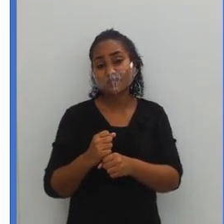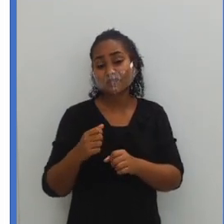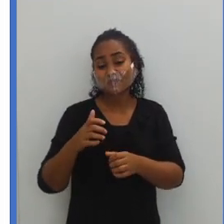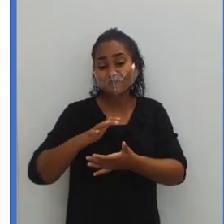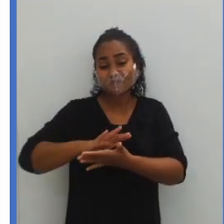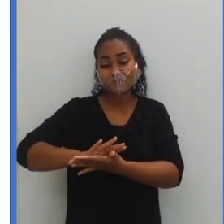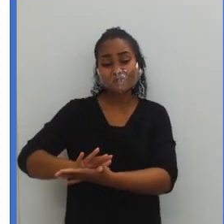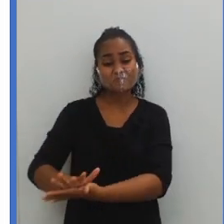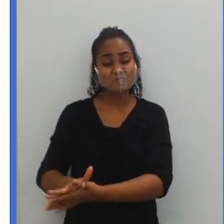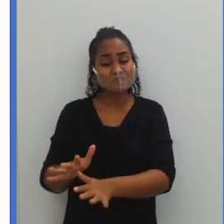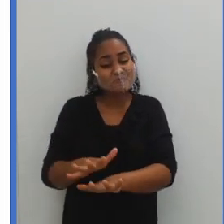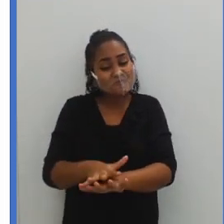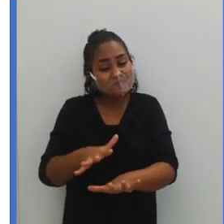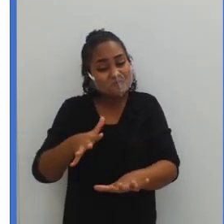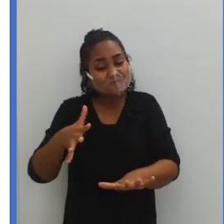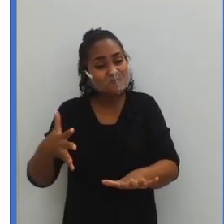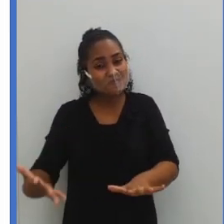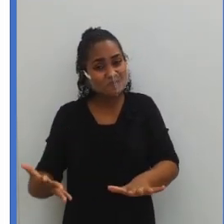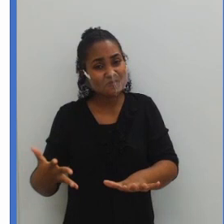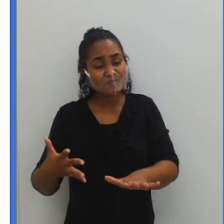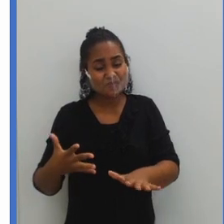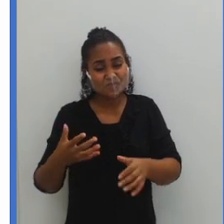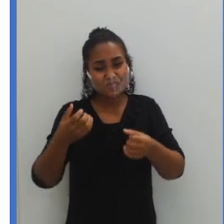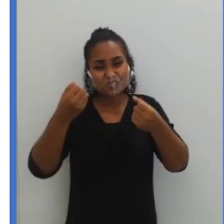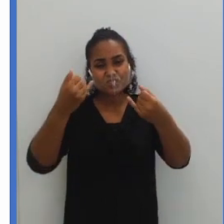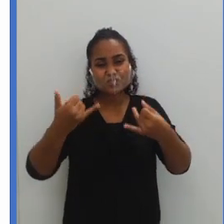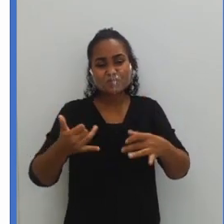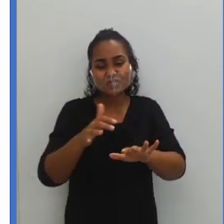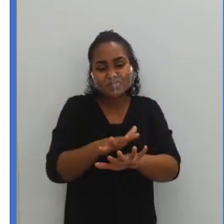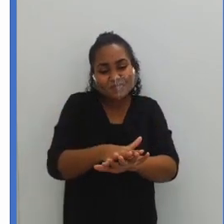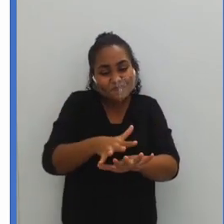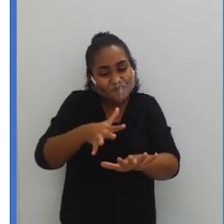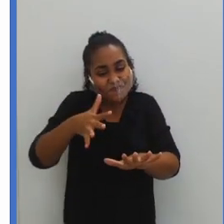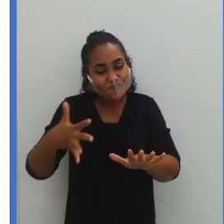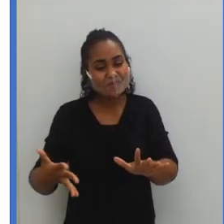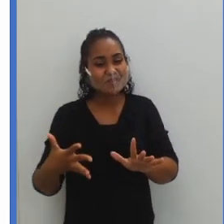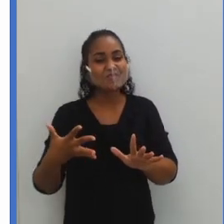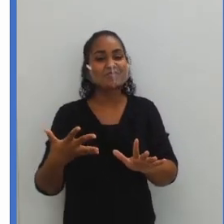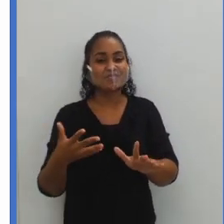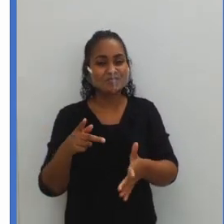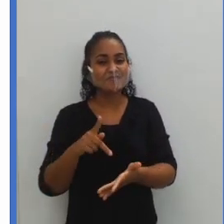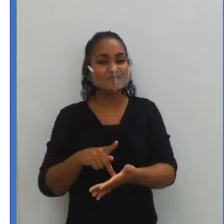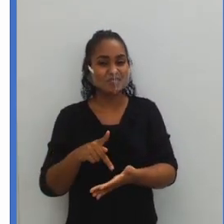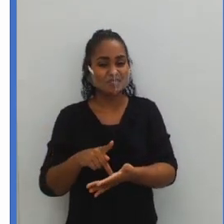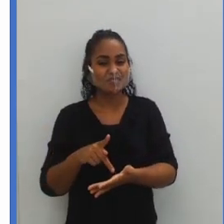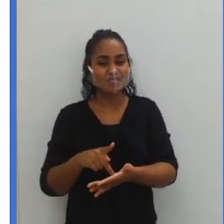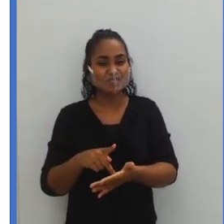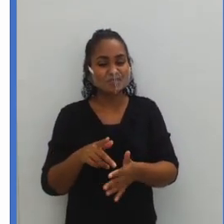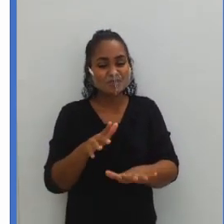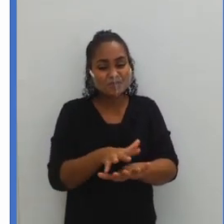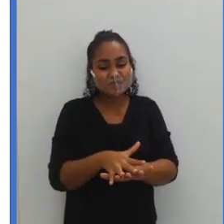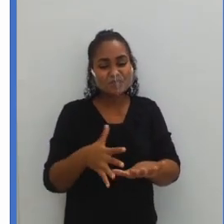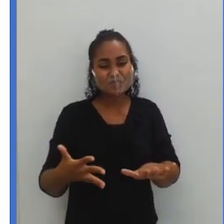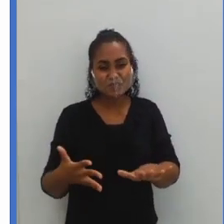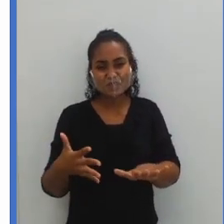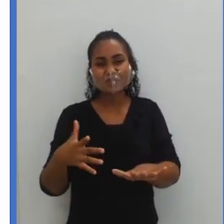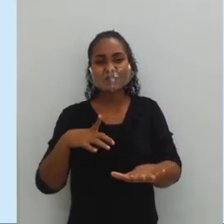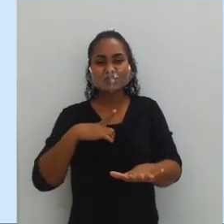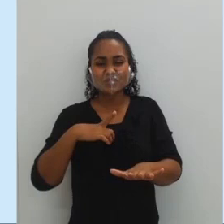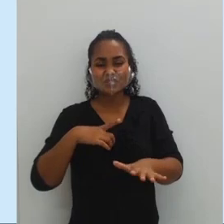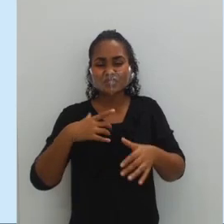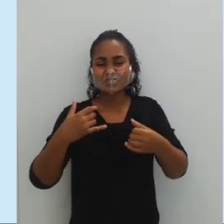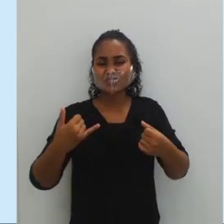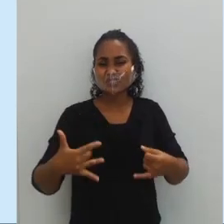estigmatizada, marginalizada. Quando a gente coloca de marginalizada, é colocar à margem mesmo, né? O pessoal chama de